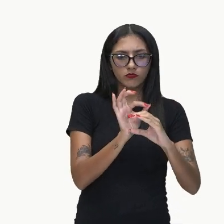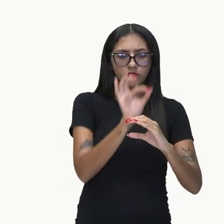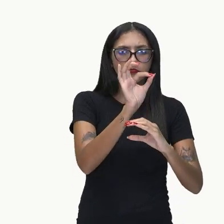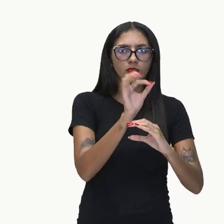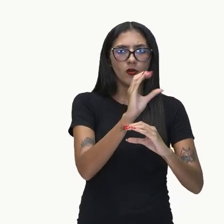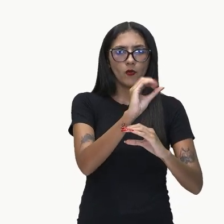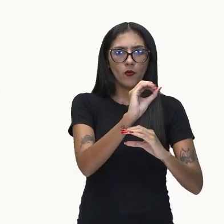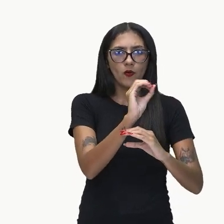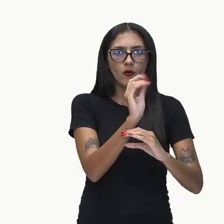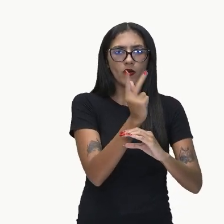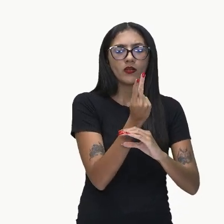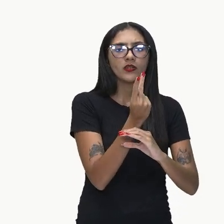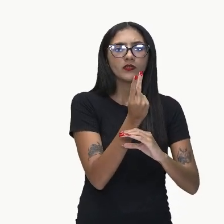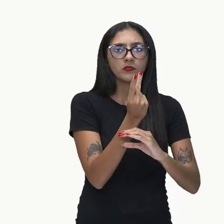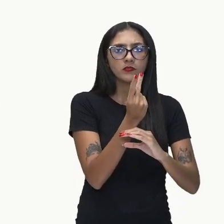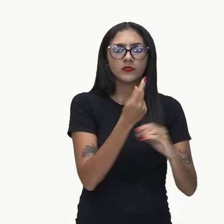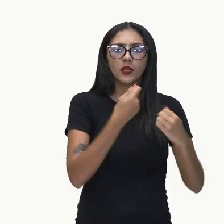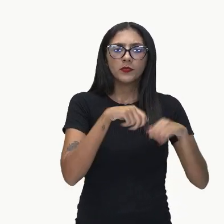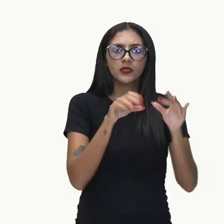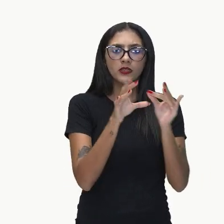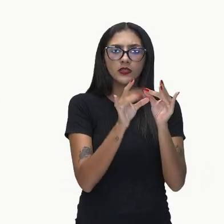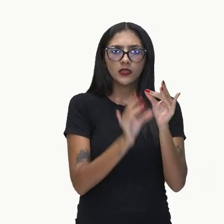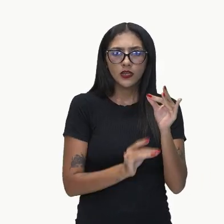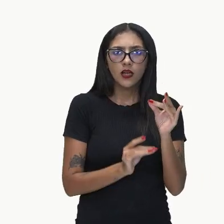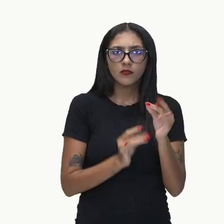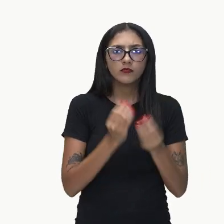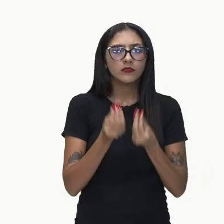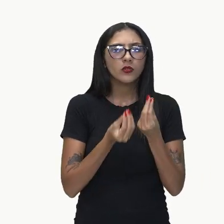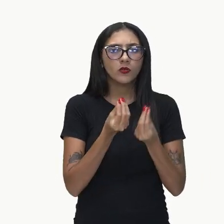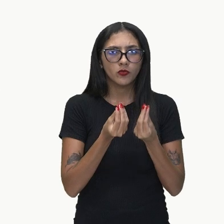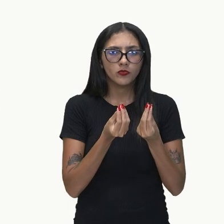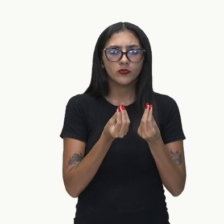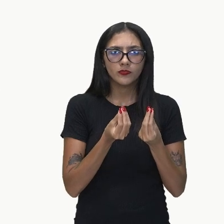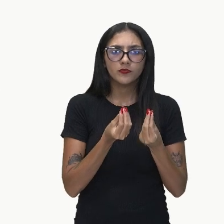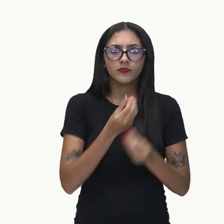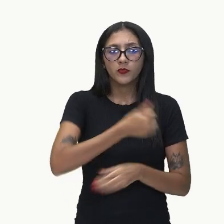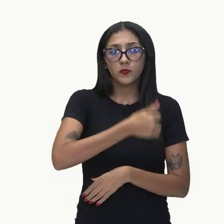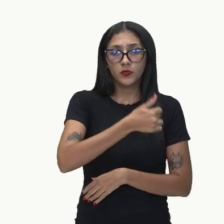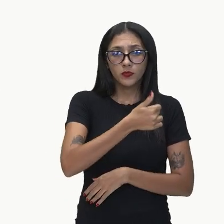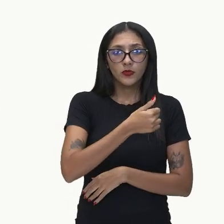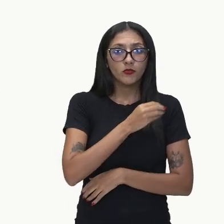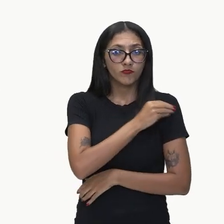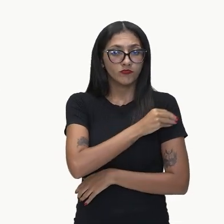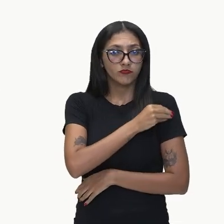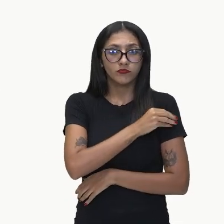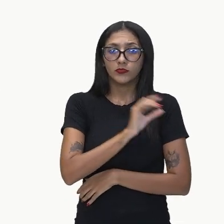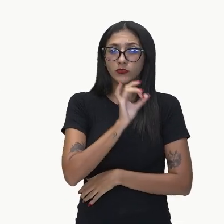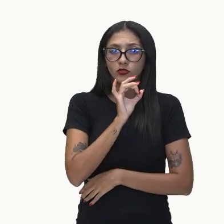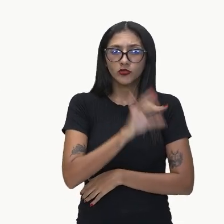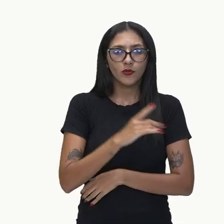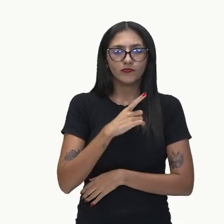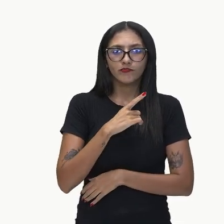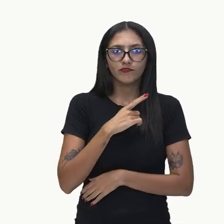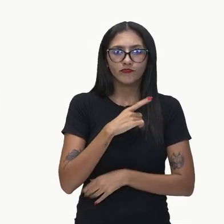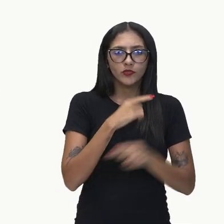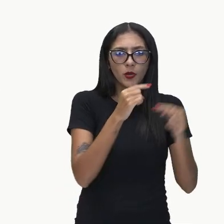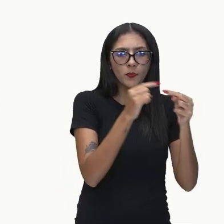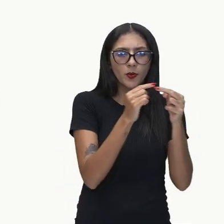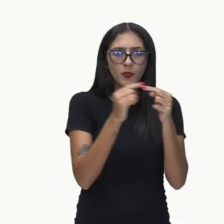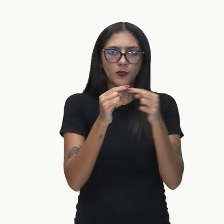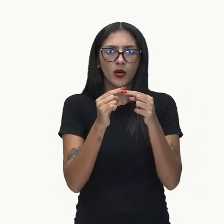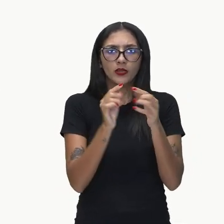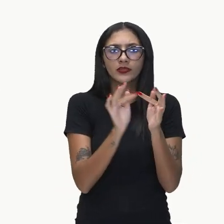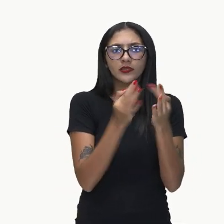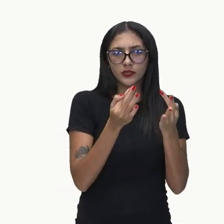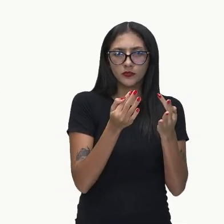Aí precisamos definir se é álcool ou se é enol. Isso daqui é um álcool porque só tem ligação simples. Esse daqui é um carbono